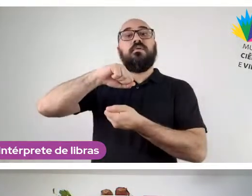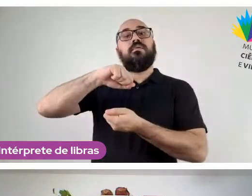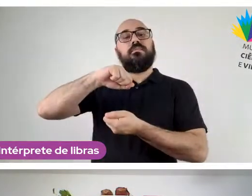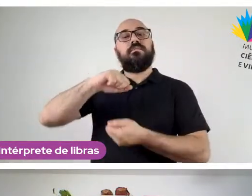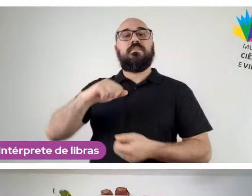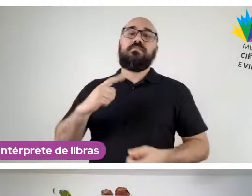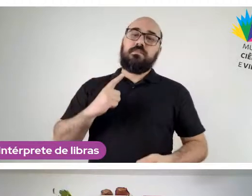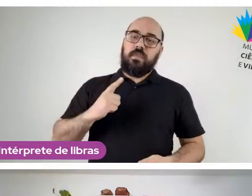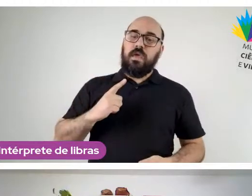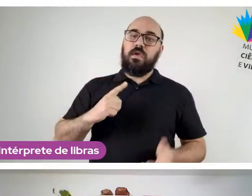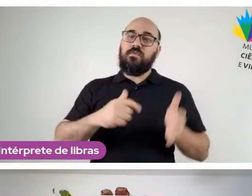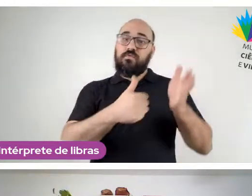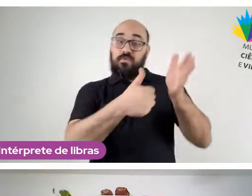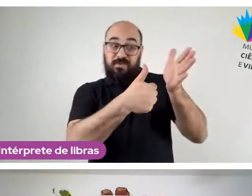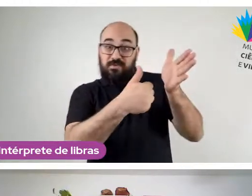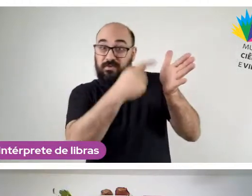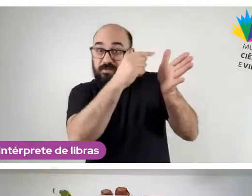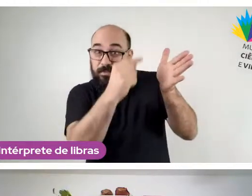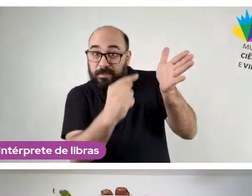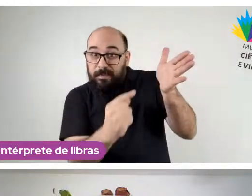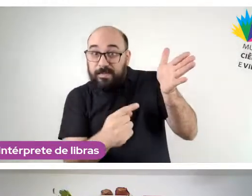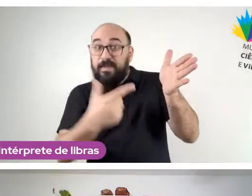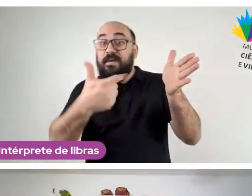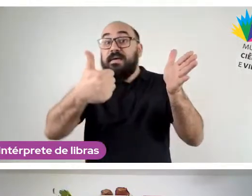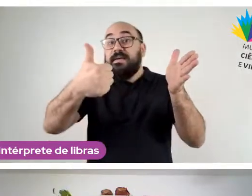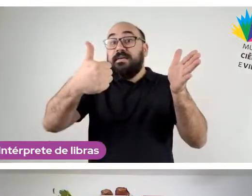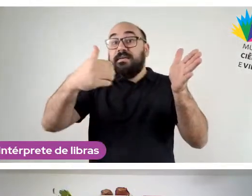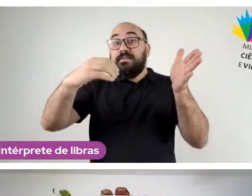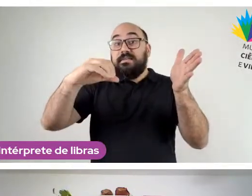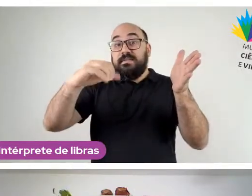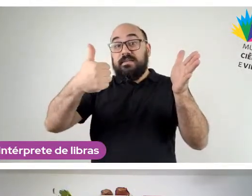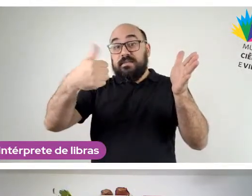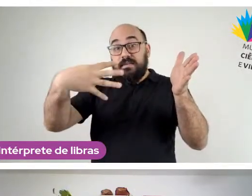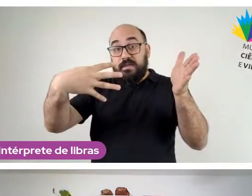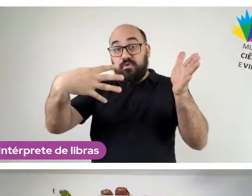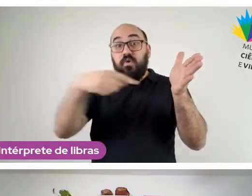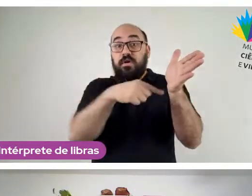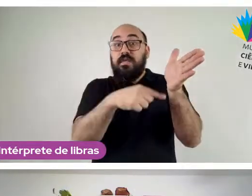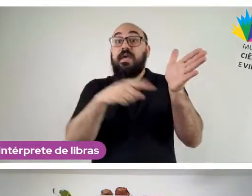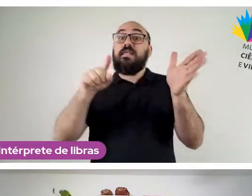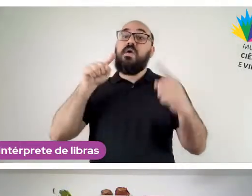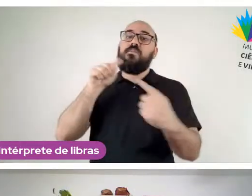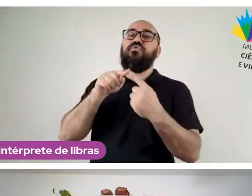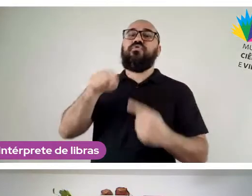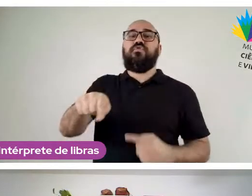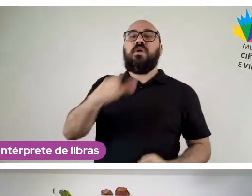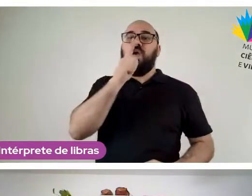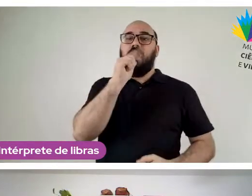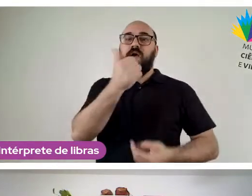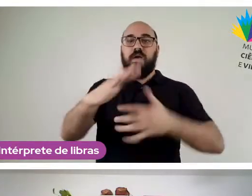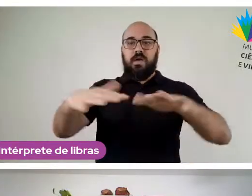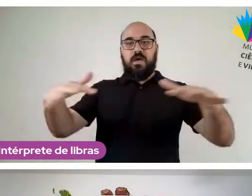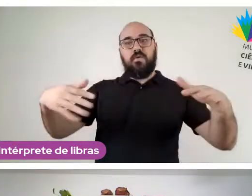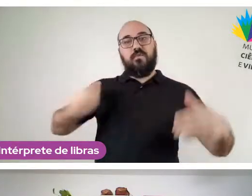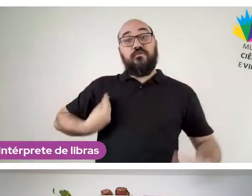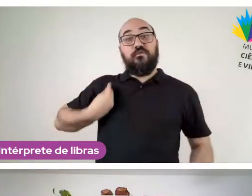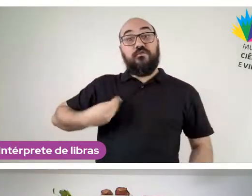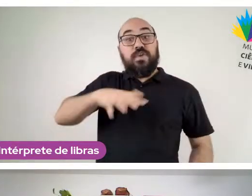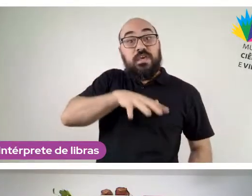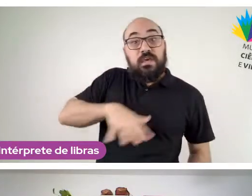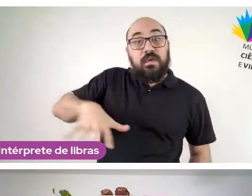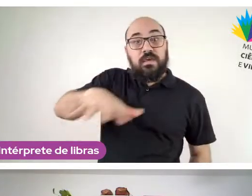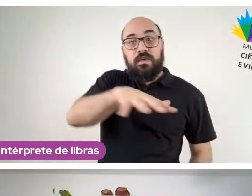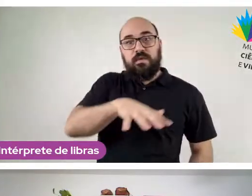Água. É muito bom ver a participação da Faculdade de Oceanografia e da Faculdade de